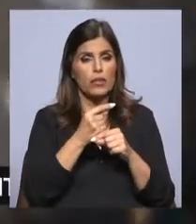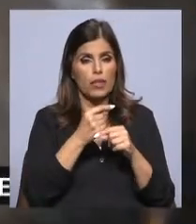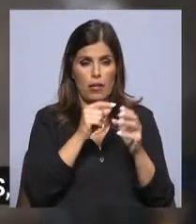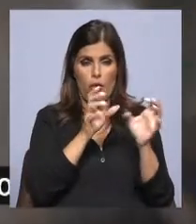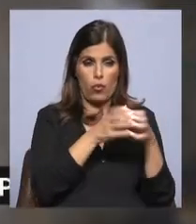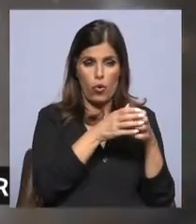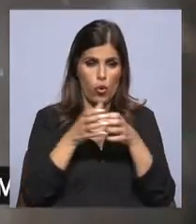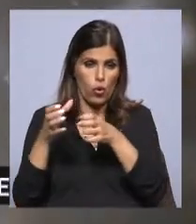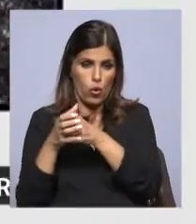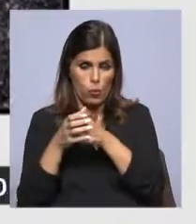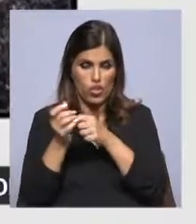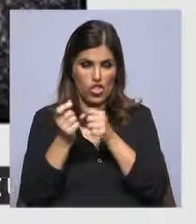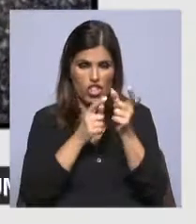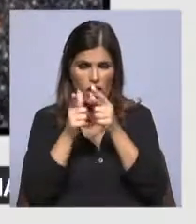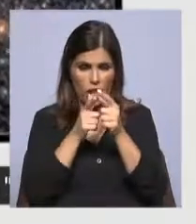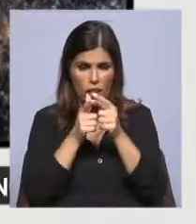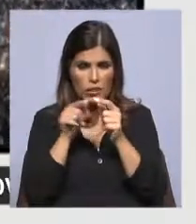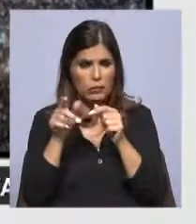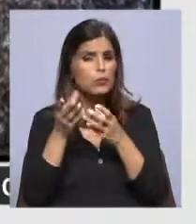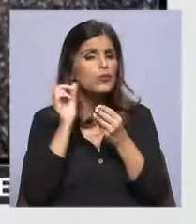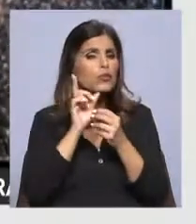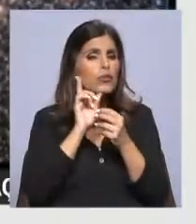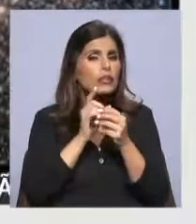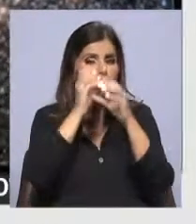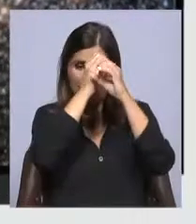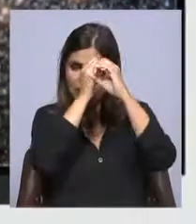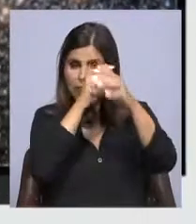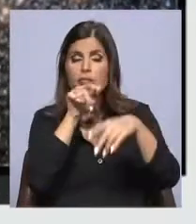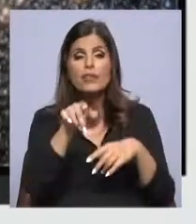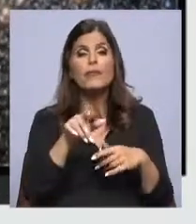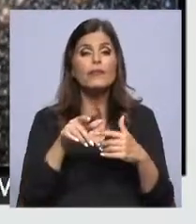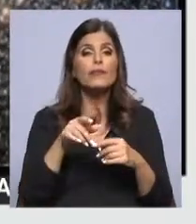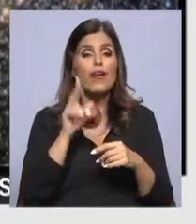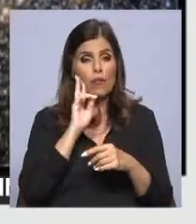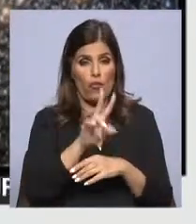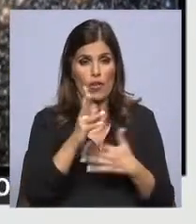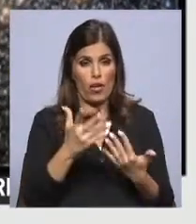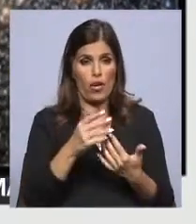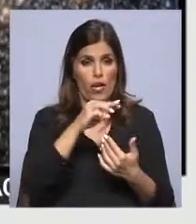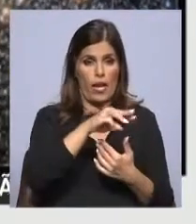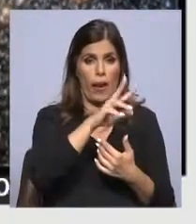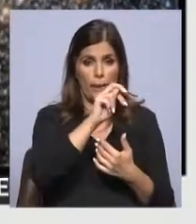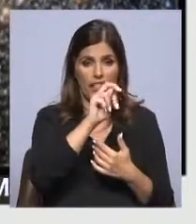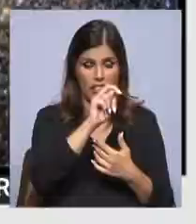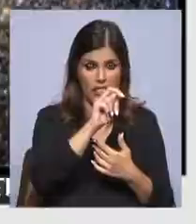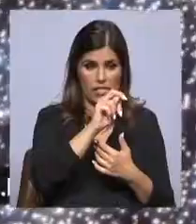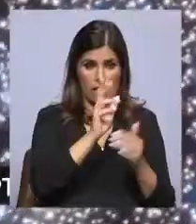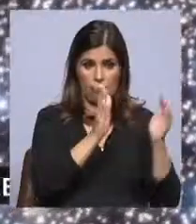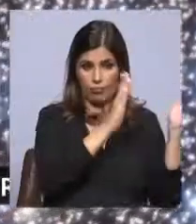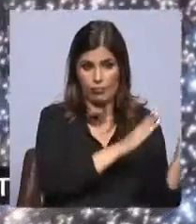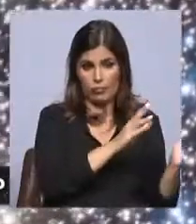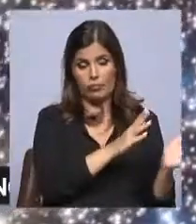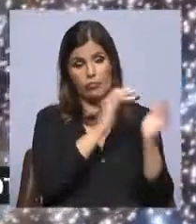estrelas tornaram-se também muito importantes para os astrónomos nos últimos tempos? São estes dois enxames que nós estamos aqui a ver, M13 de um lado, M3 do